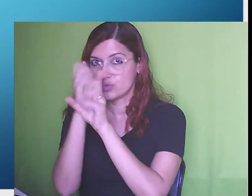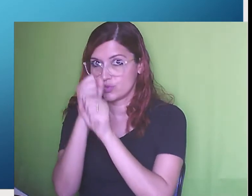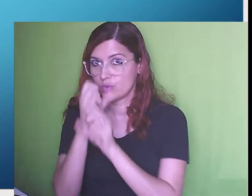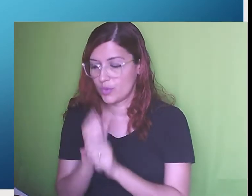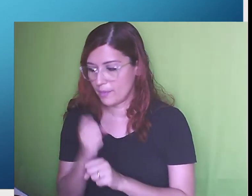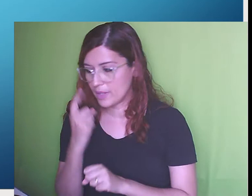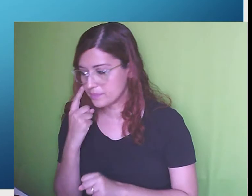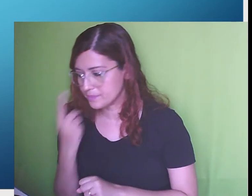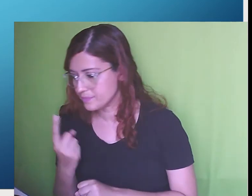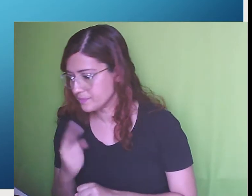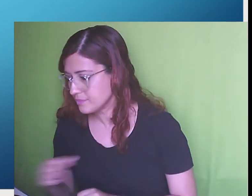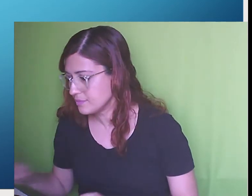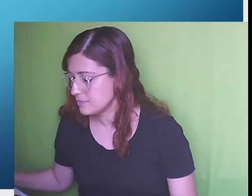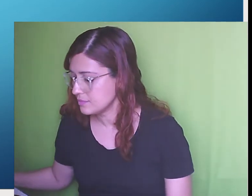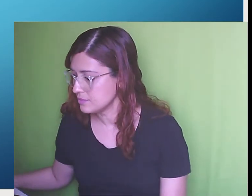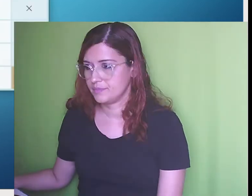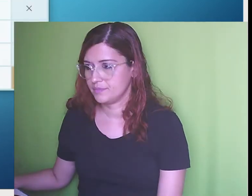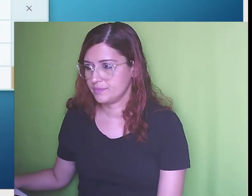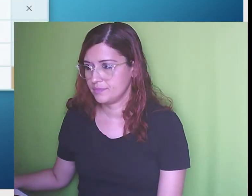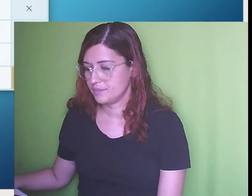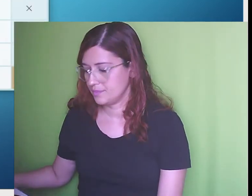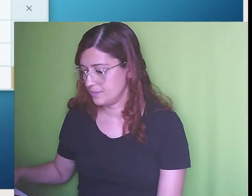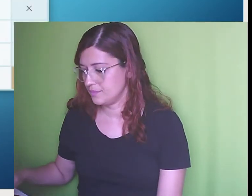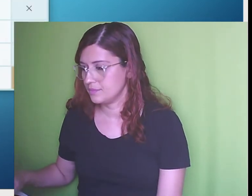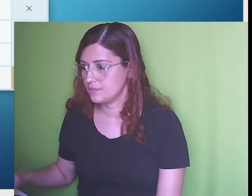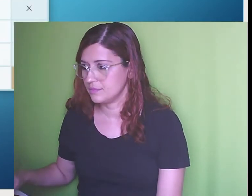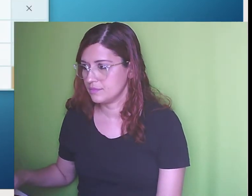Então, eu somaria todos esses valores.